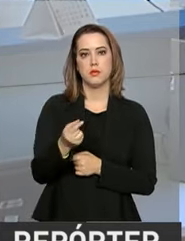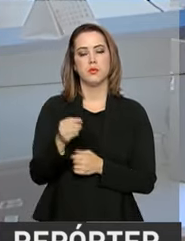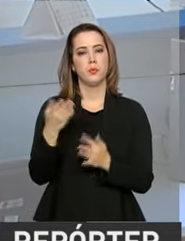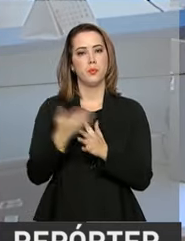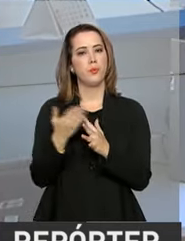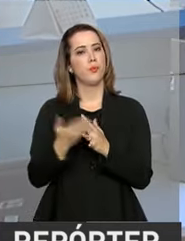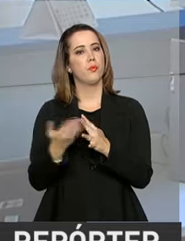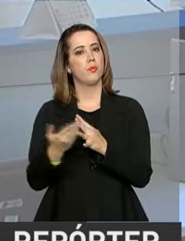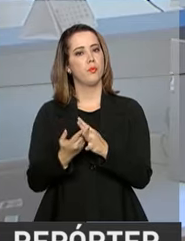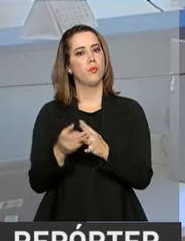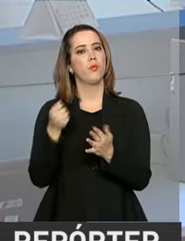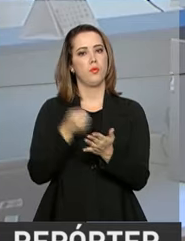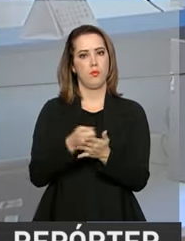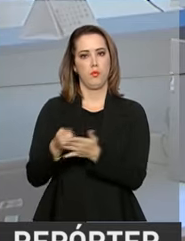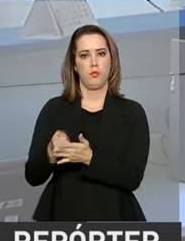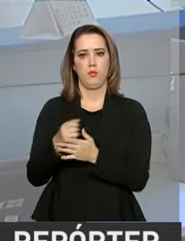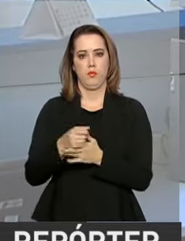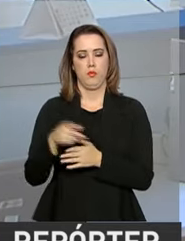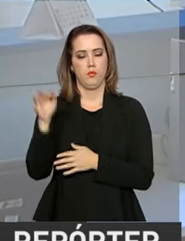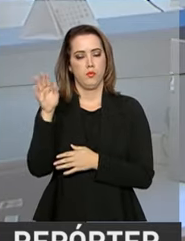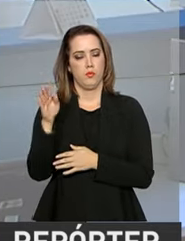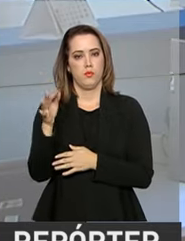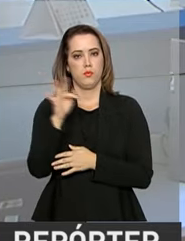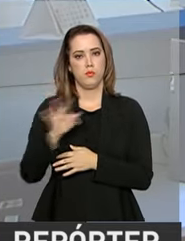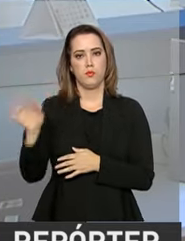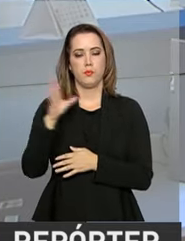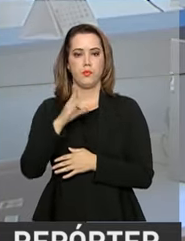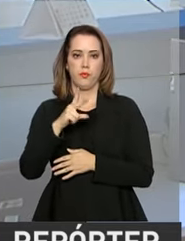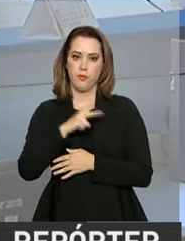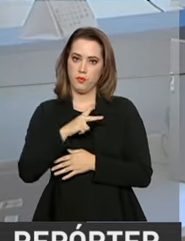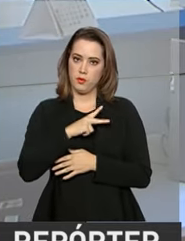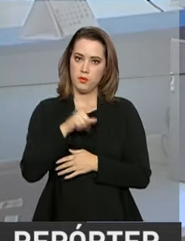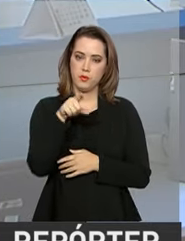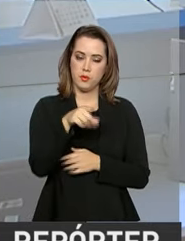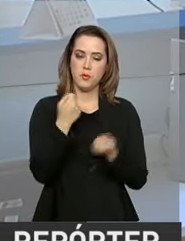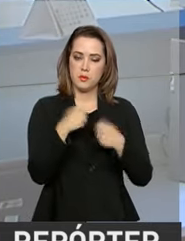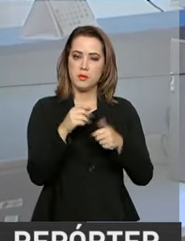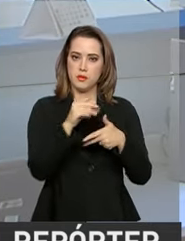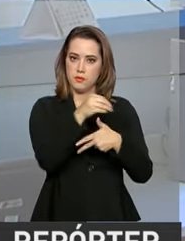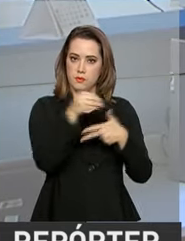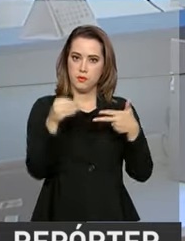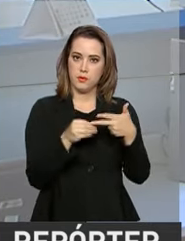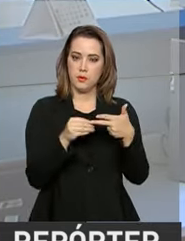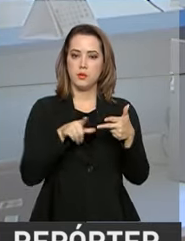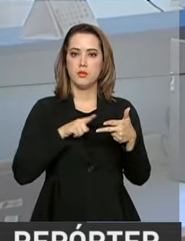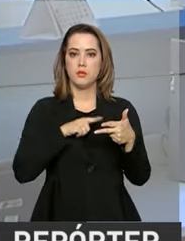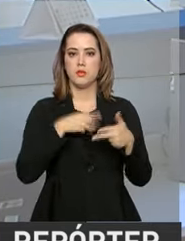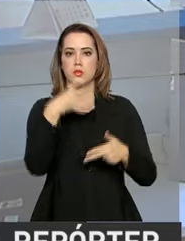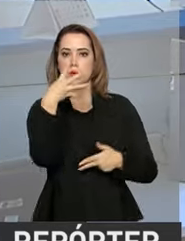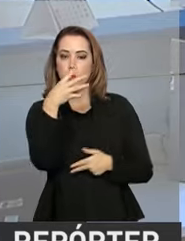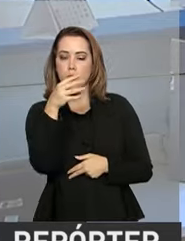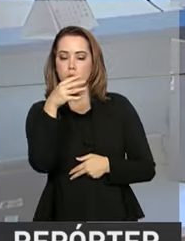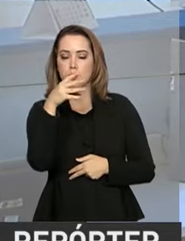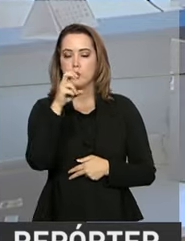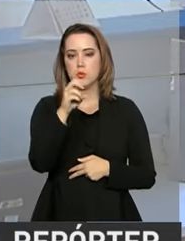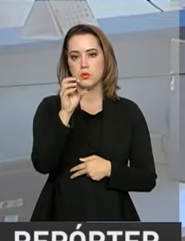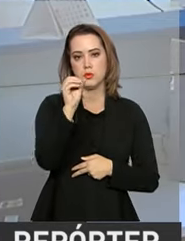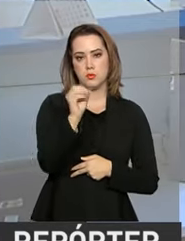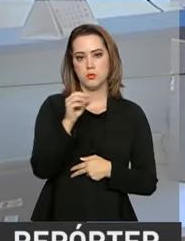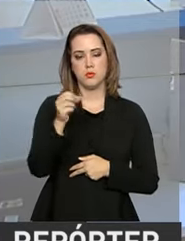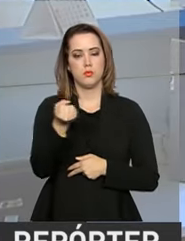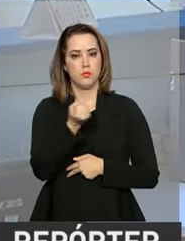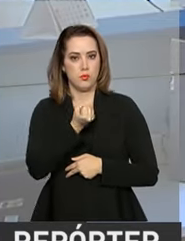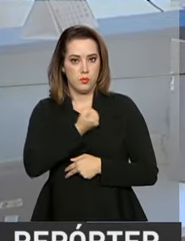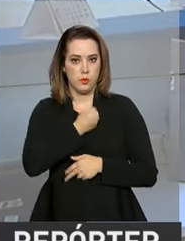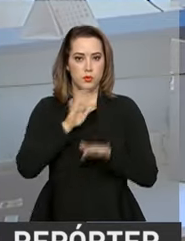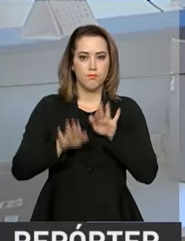instituições particulares de educação superior. Para participar, o candidato precisa ter feito o Enem, alcançado pelo menos 450